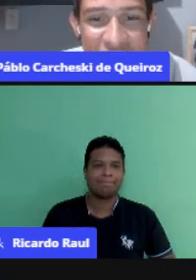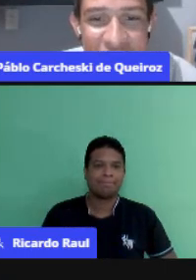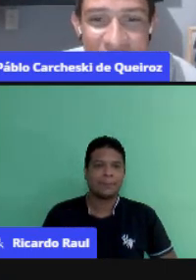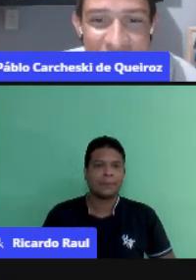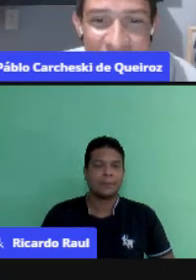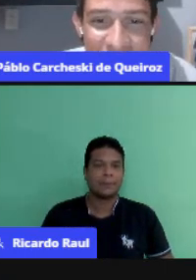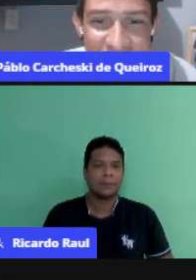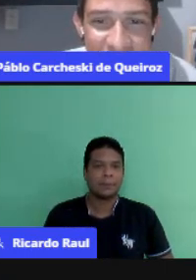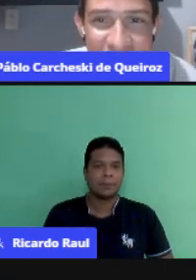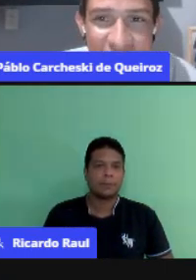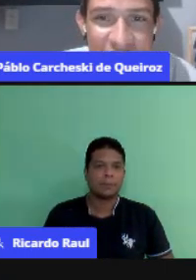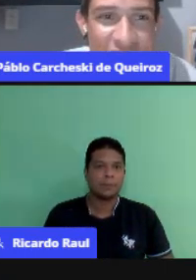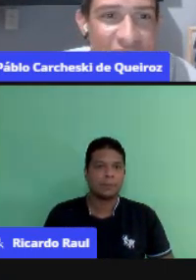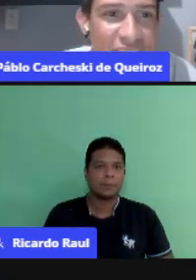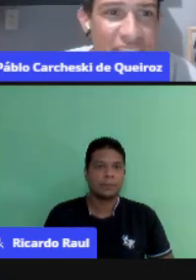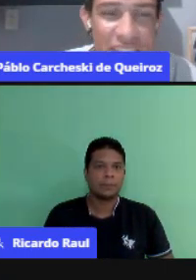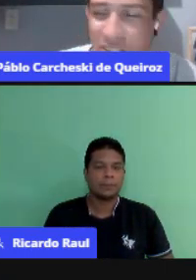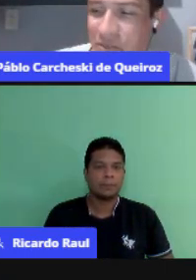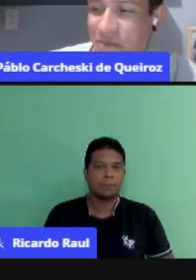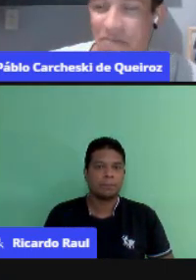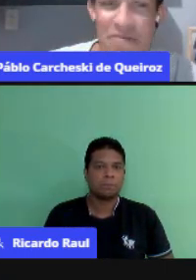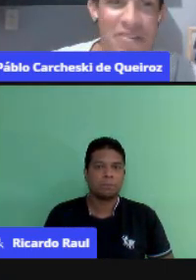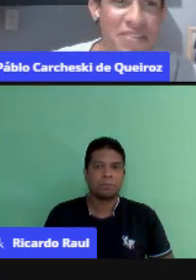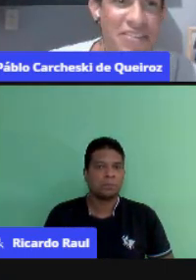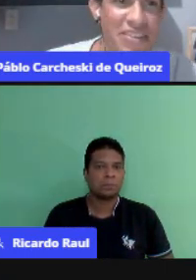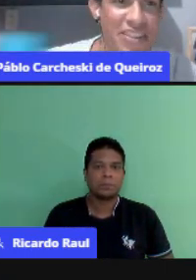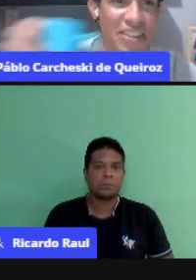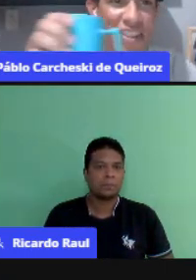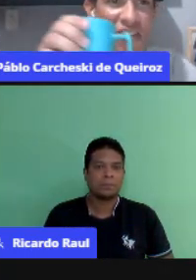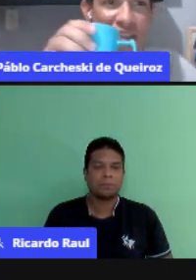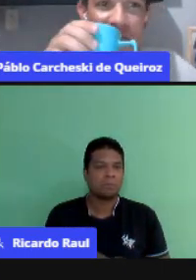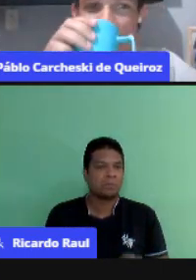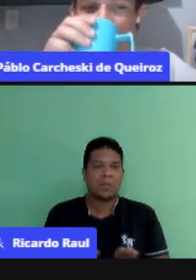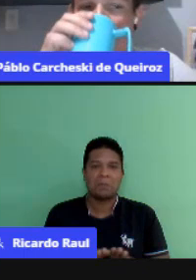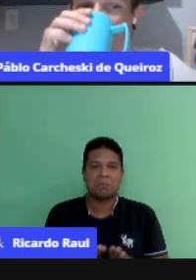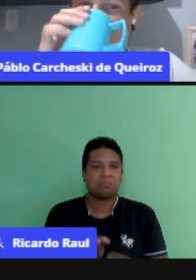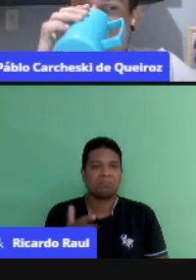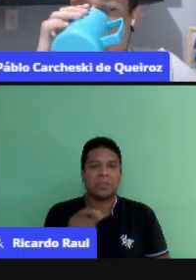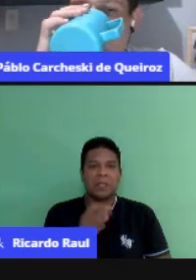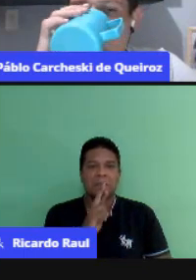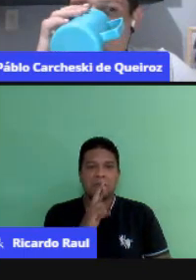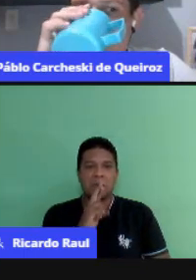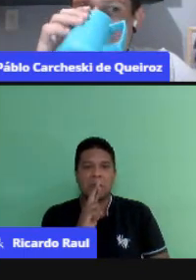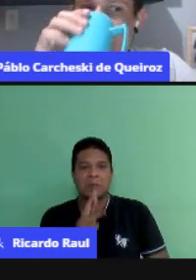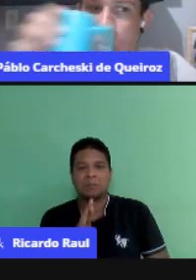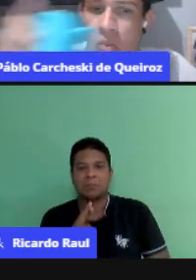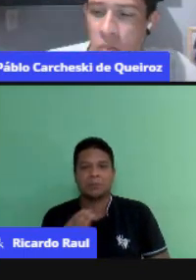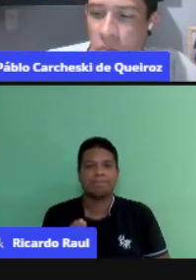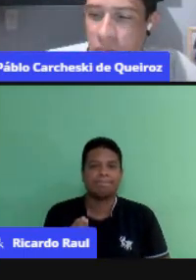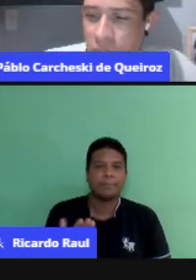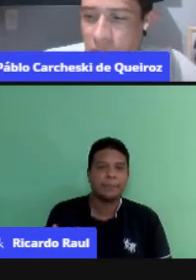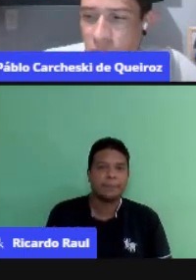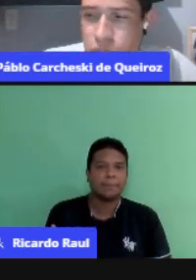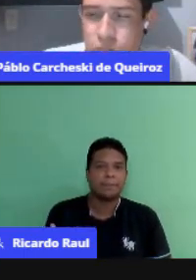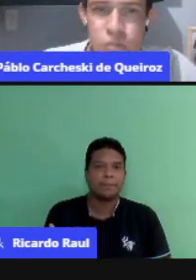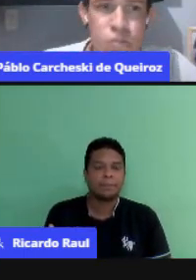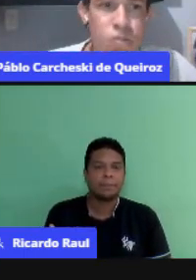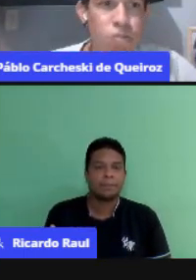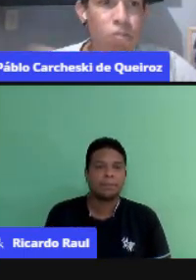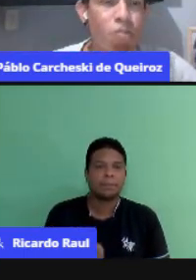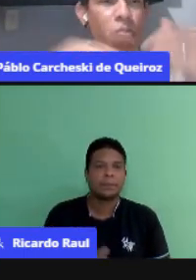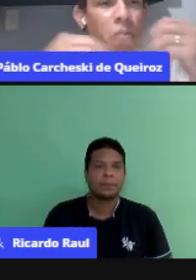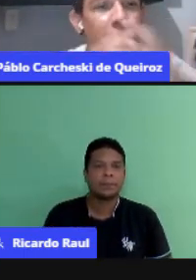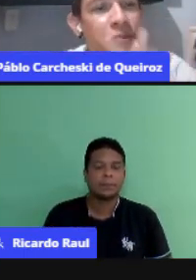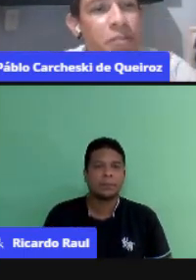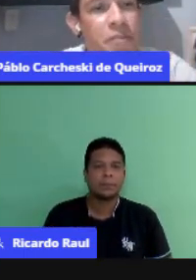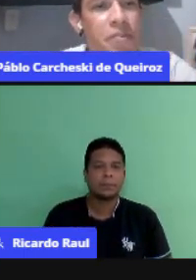Seria isso, Ignaldo. Pablo, eu também não tenho essa resposta não, né? O que nós temos aí é que, de certa forma,